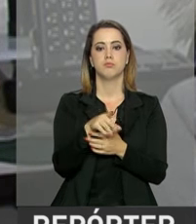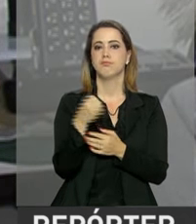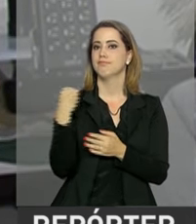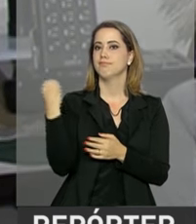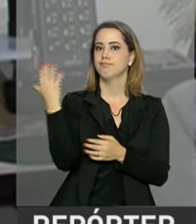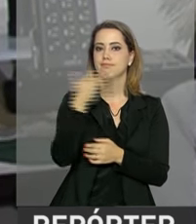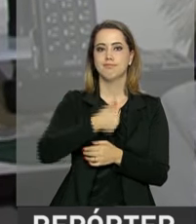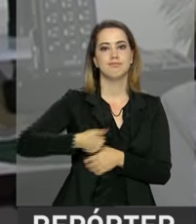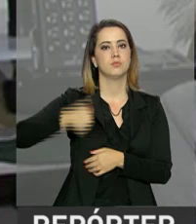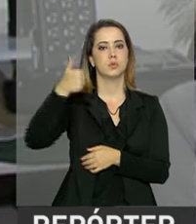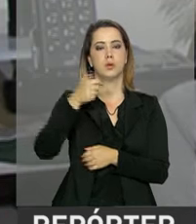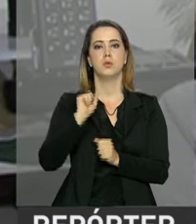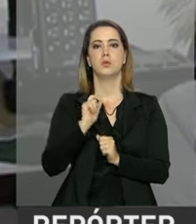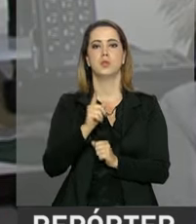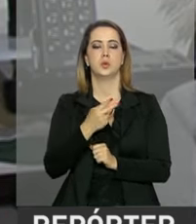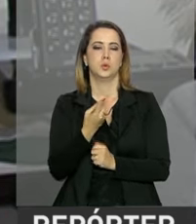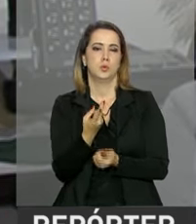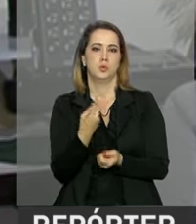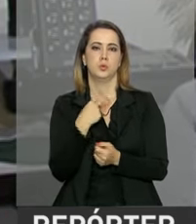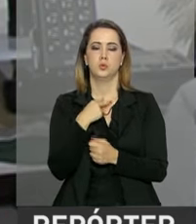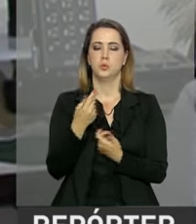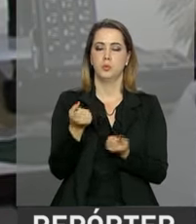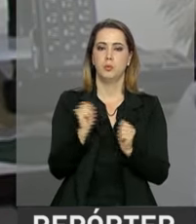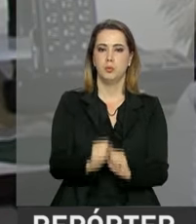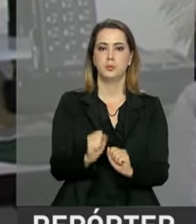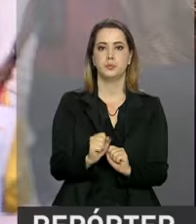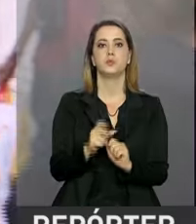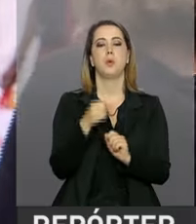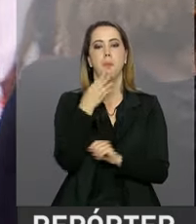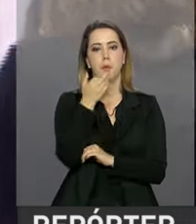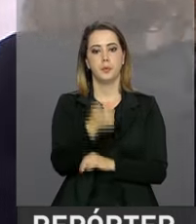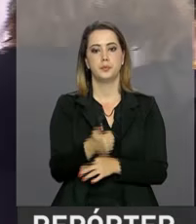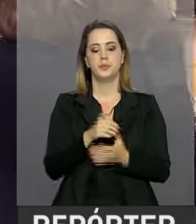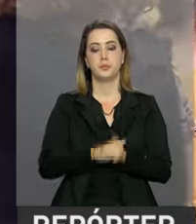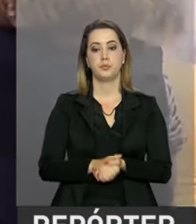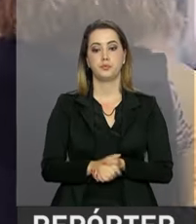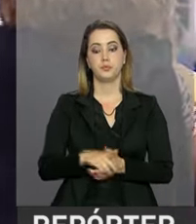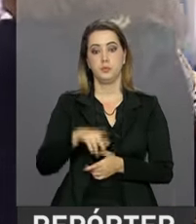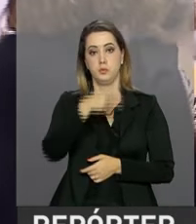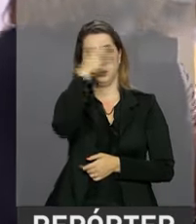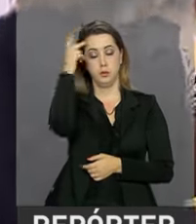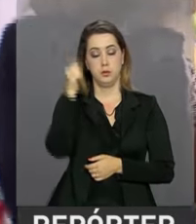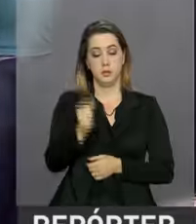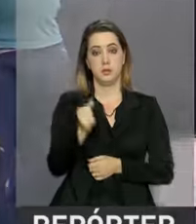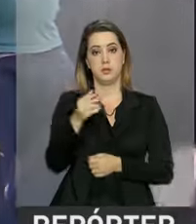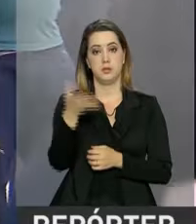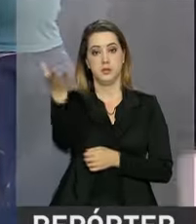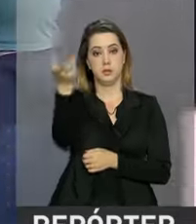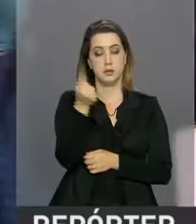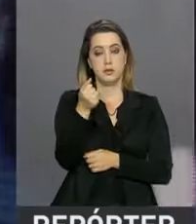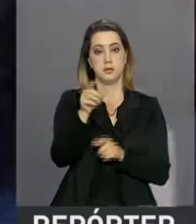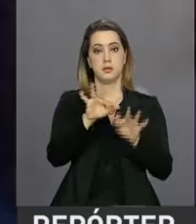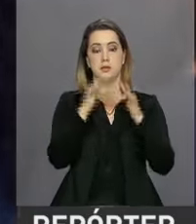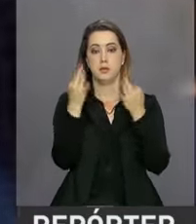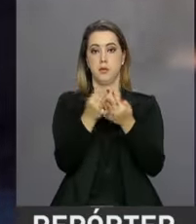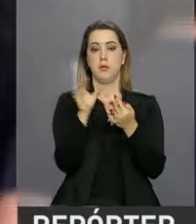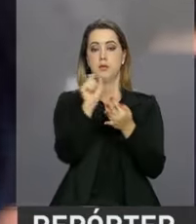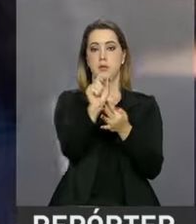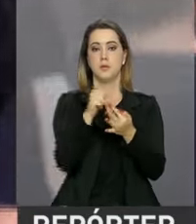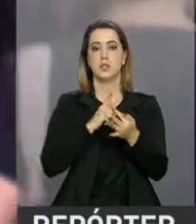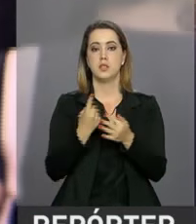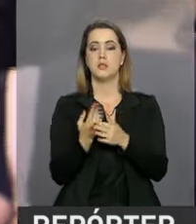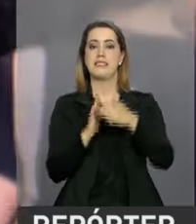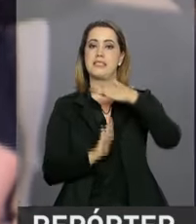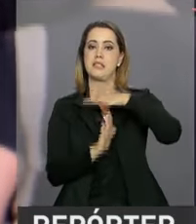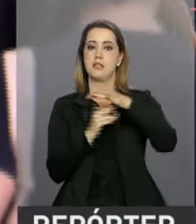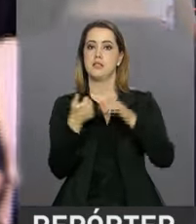pra gente que não tem oportunidade é uma coisa muito boa estão aptas a receber o benefício famílias com renda mensal de até